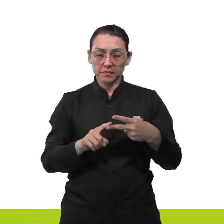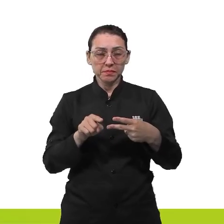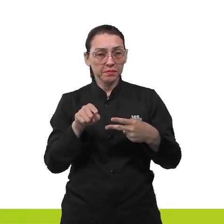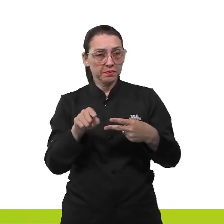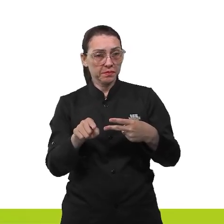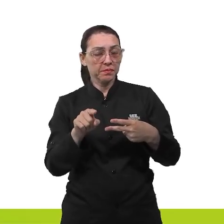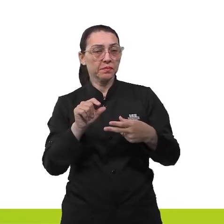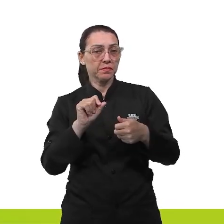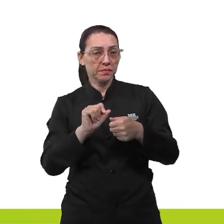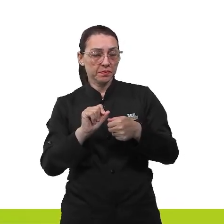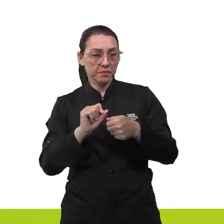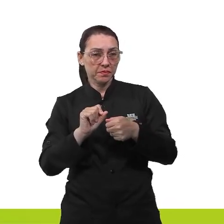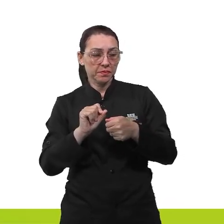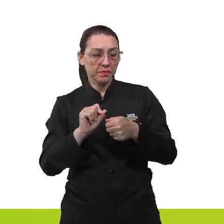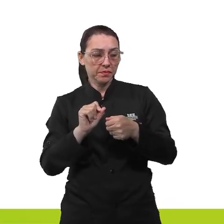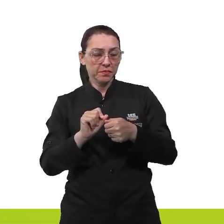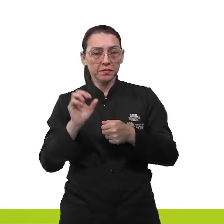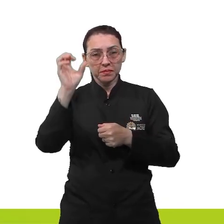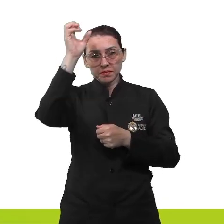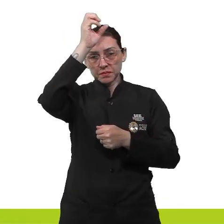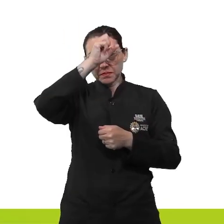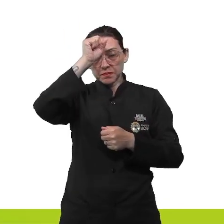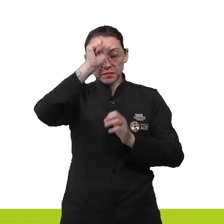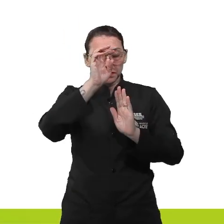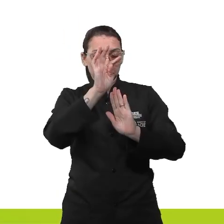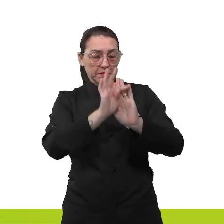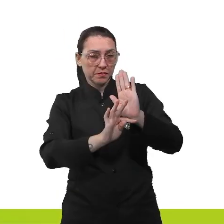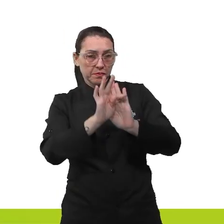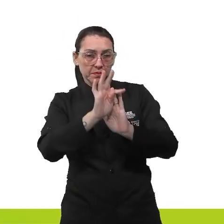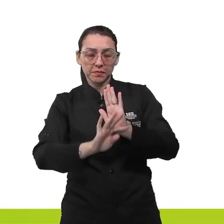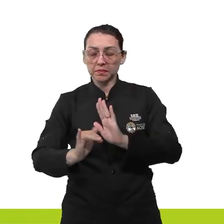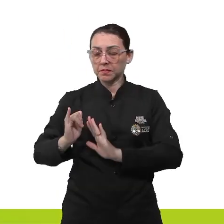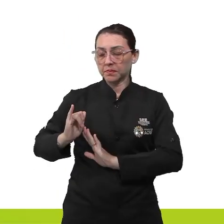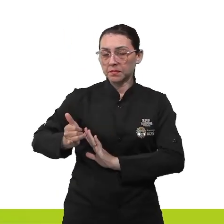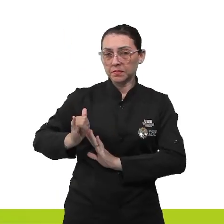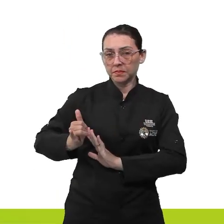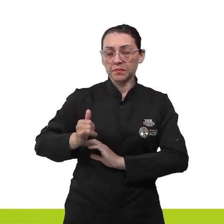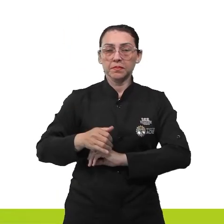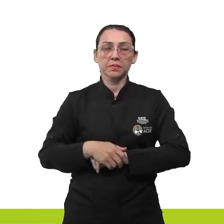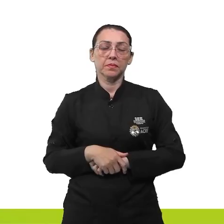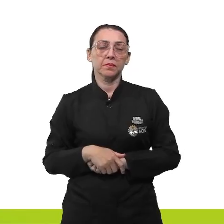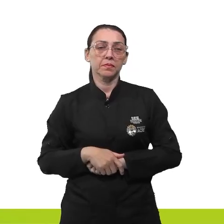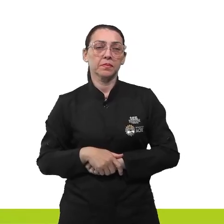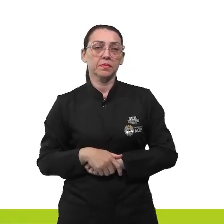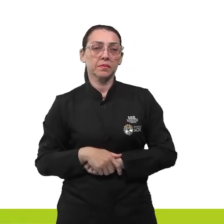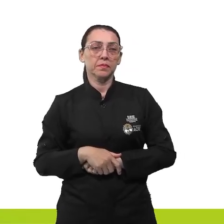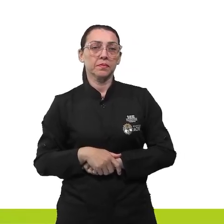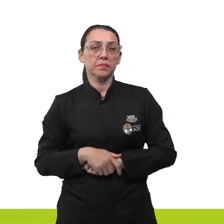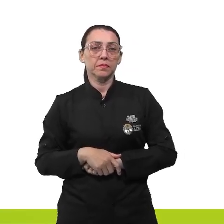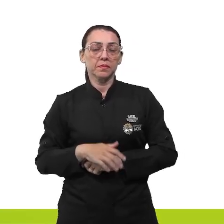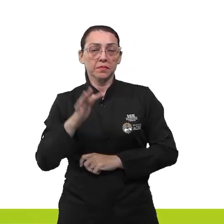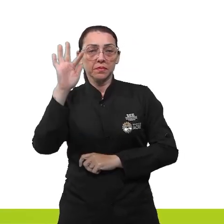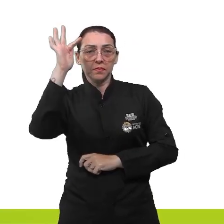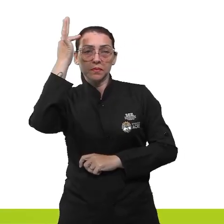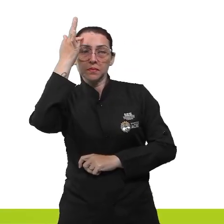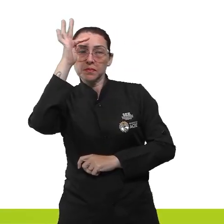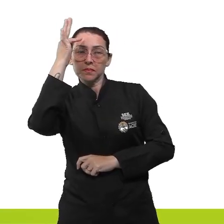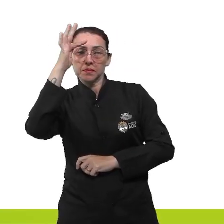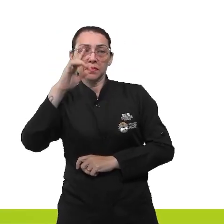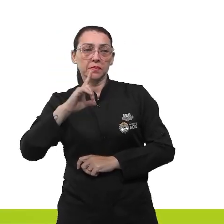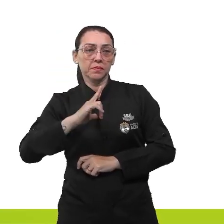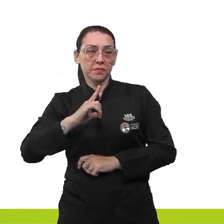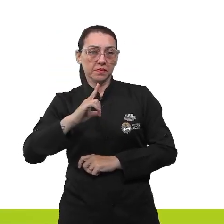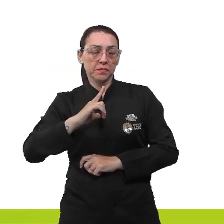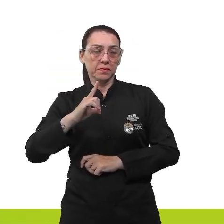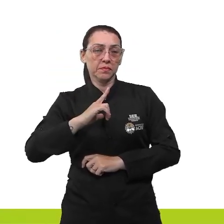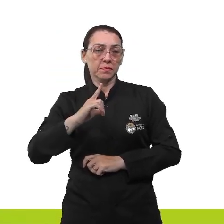você construiu aí, aprendendo sobre os textos narrativos. E no que tange aí a fábula, ela sempre tem uma moraleja,